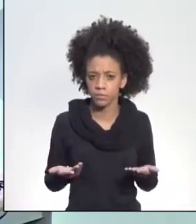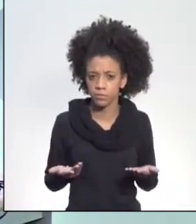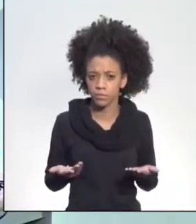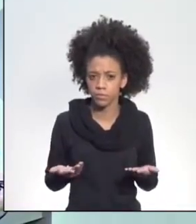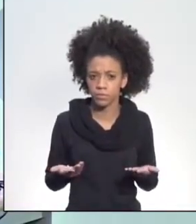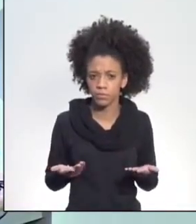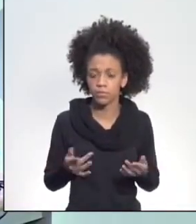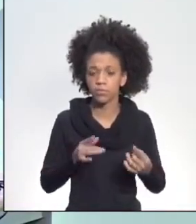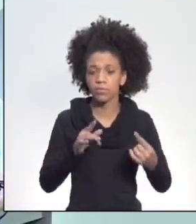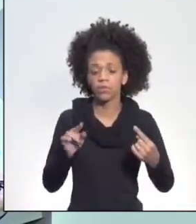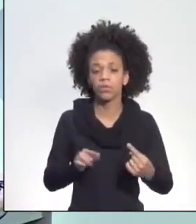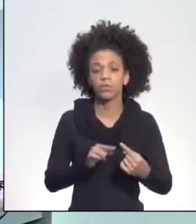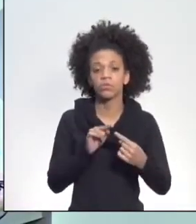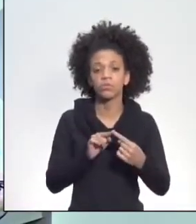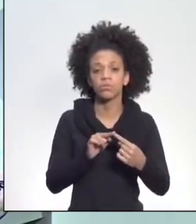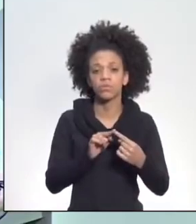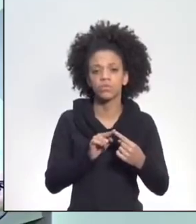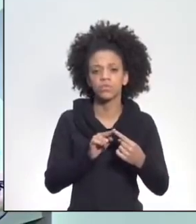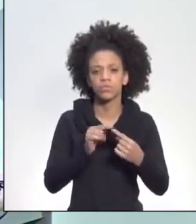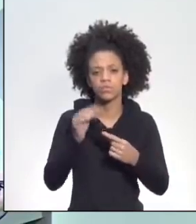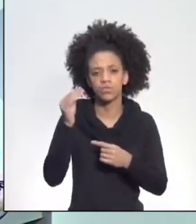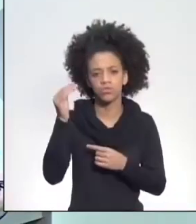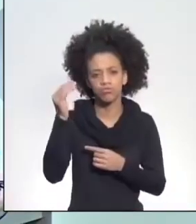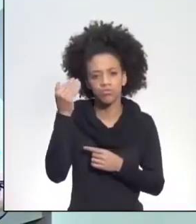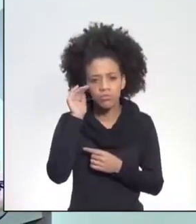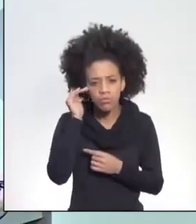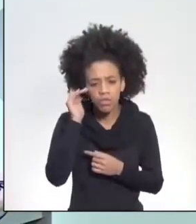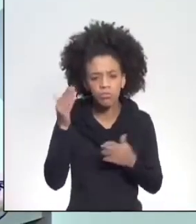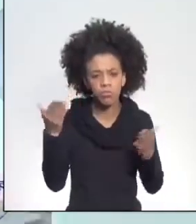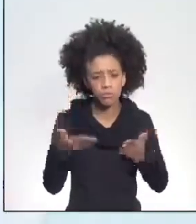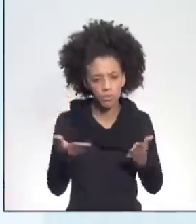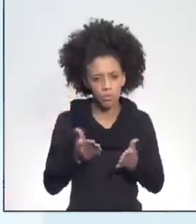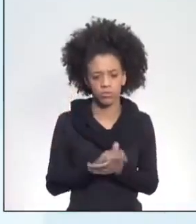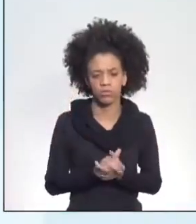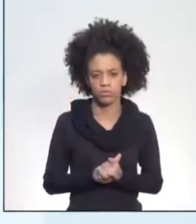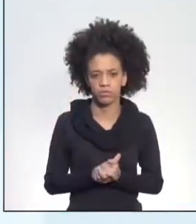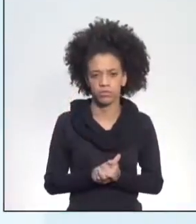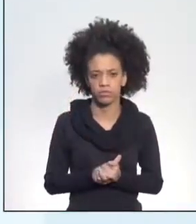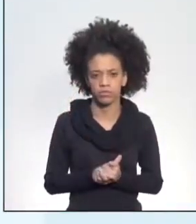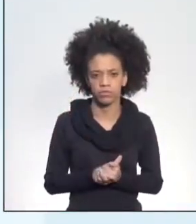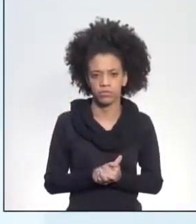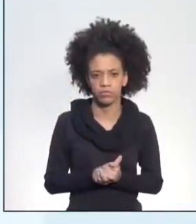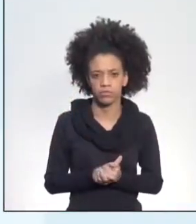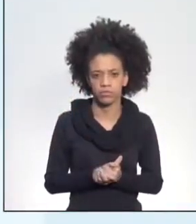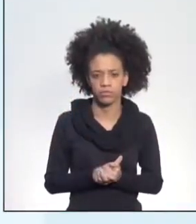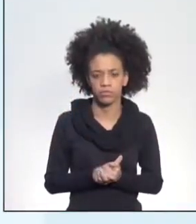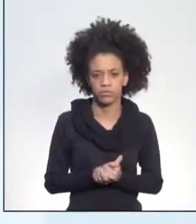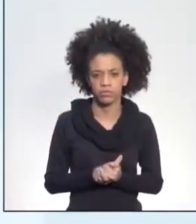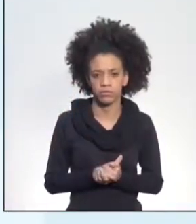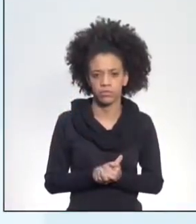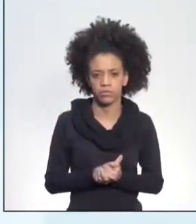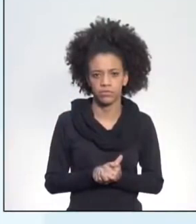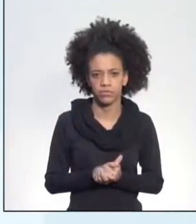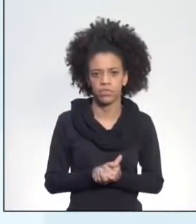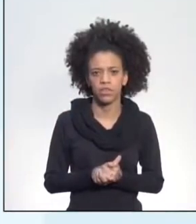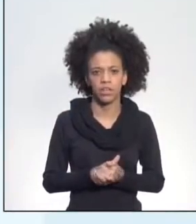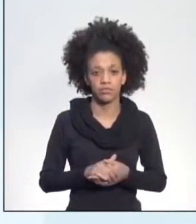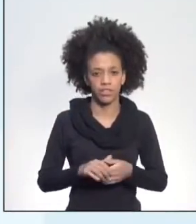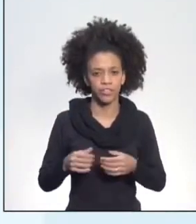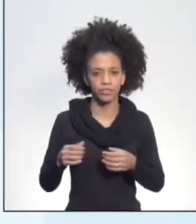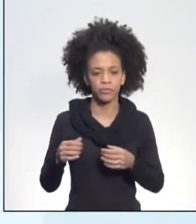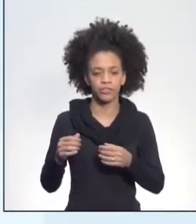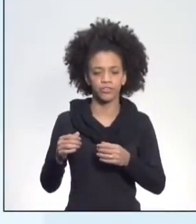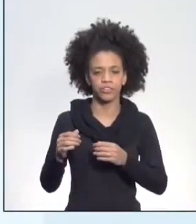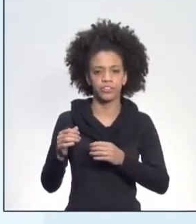Os nossos objetos de conhecimento hoje, né, são, né, as intervenções urbanas,